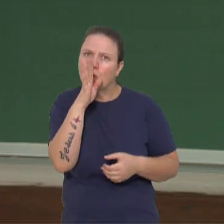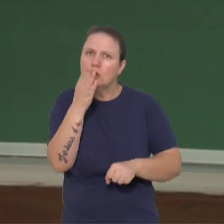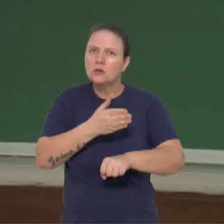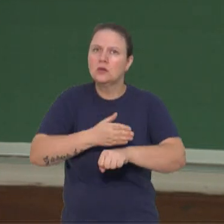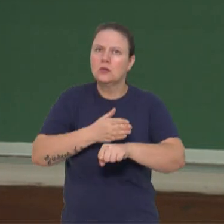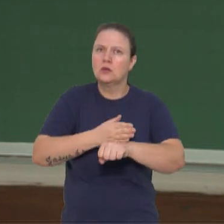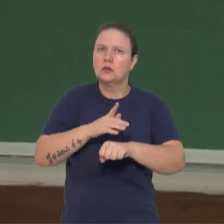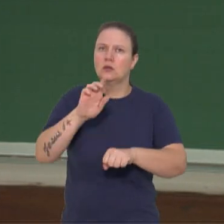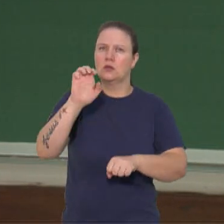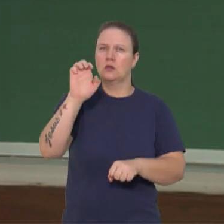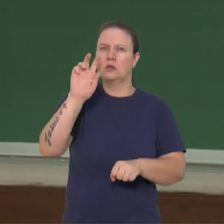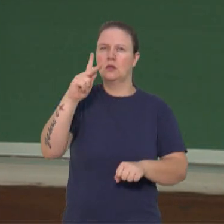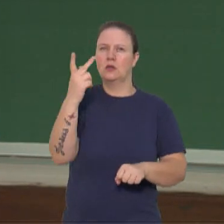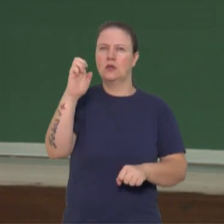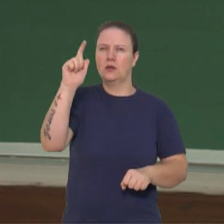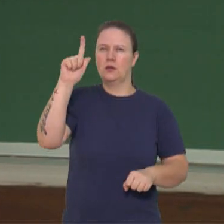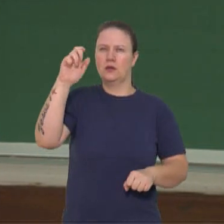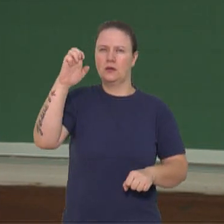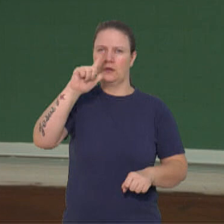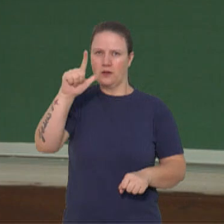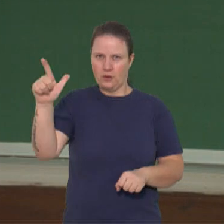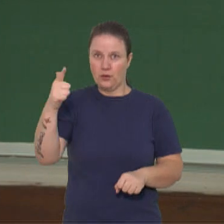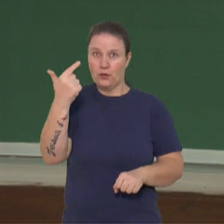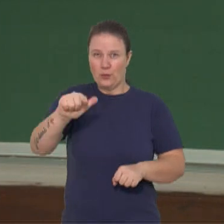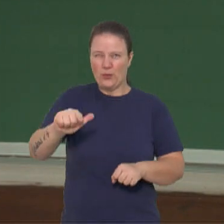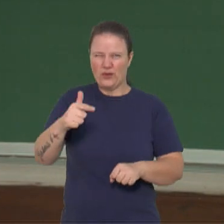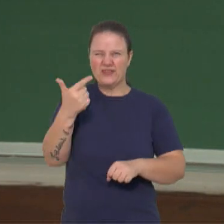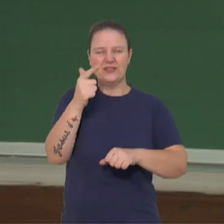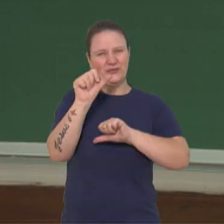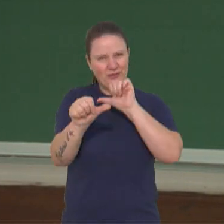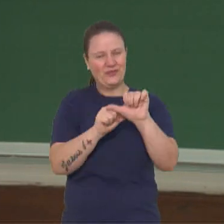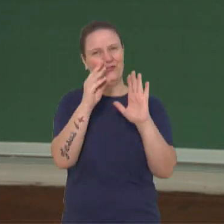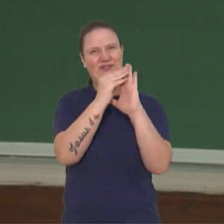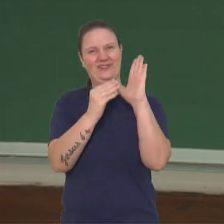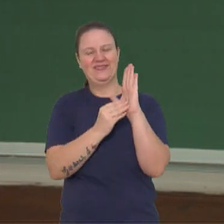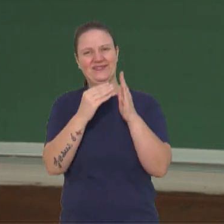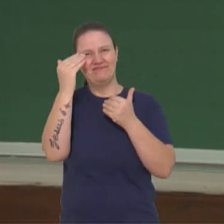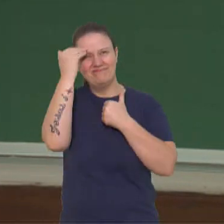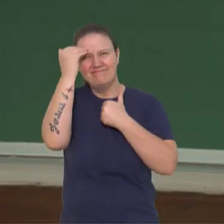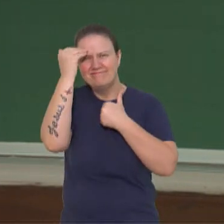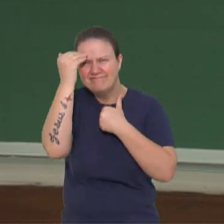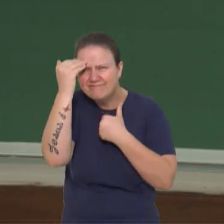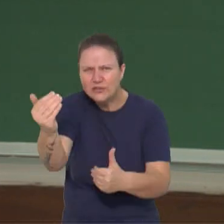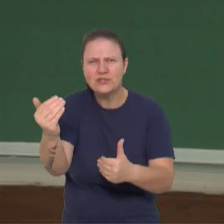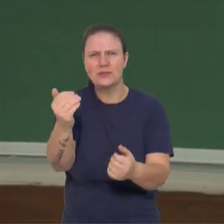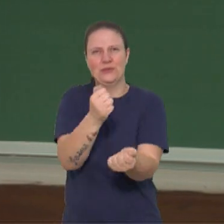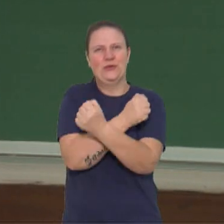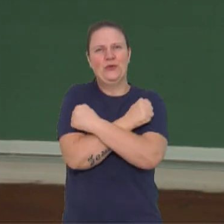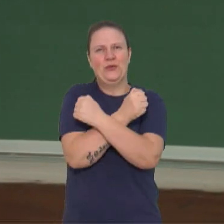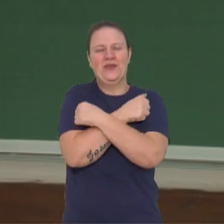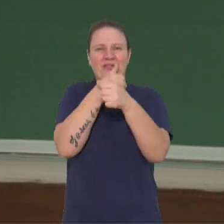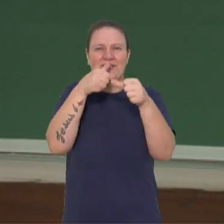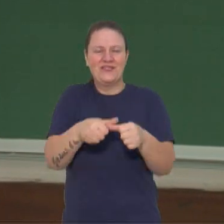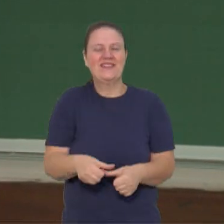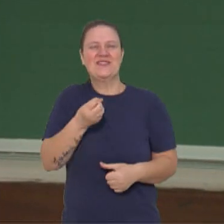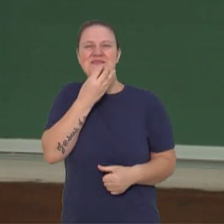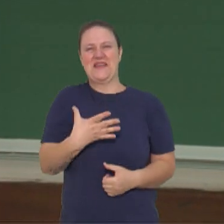aula, continuaremos com a crítica moderna de Nietzsche. Muito obrigado, um grande abraço e fiquem bem.